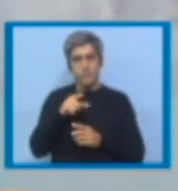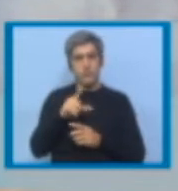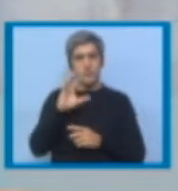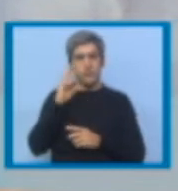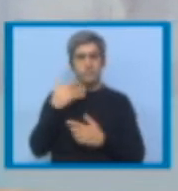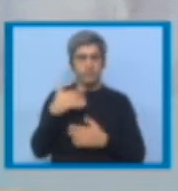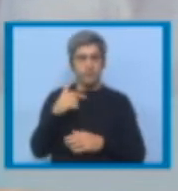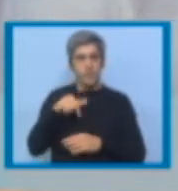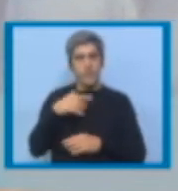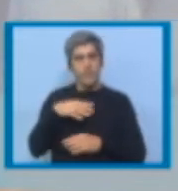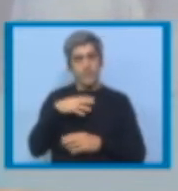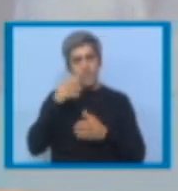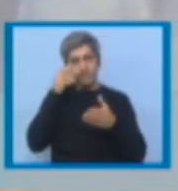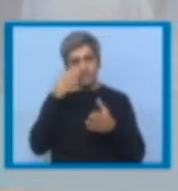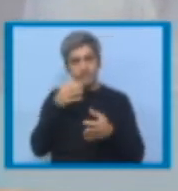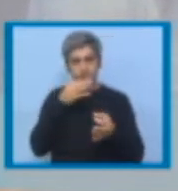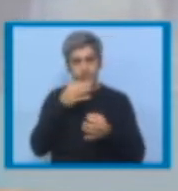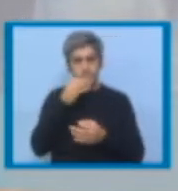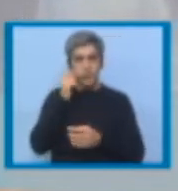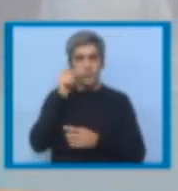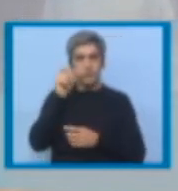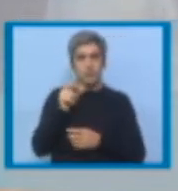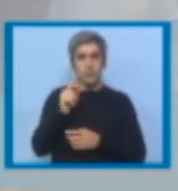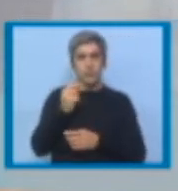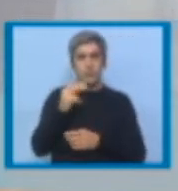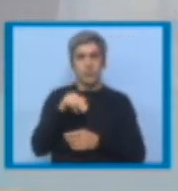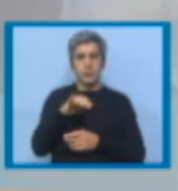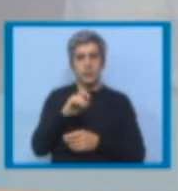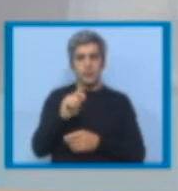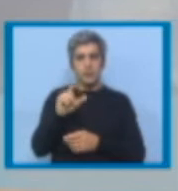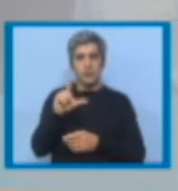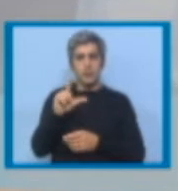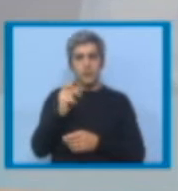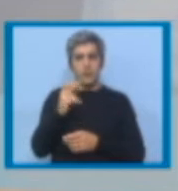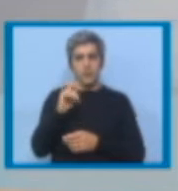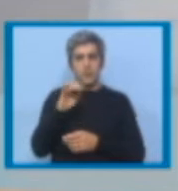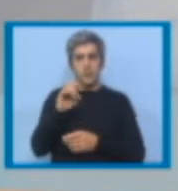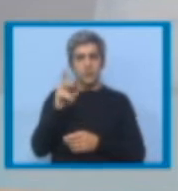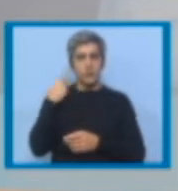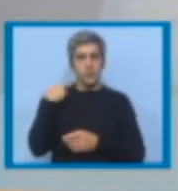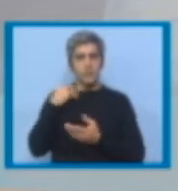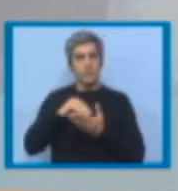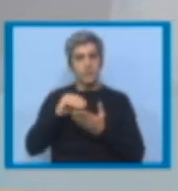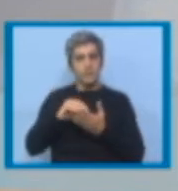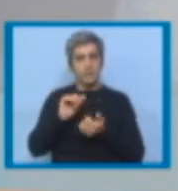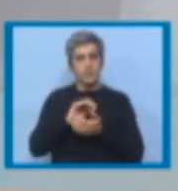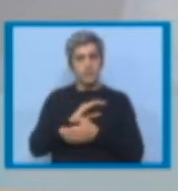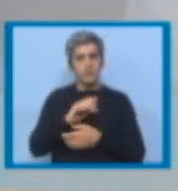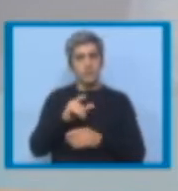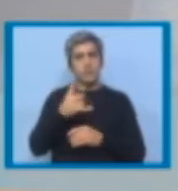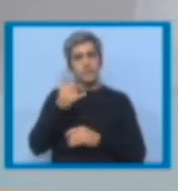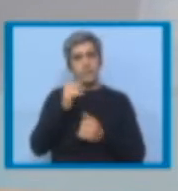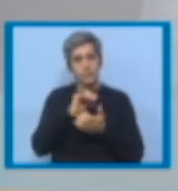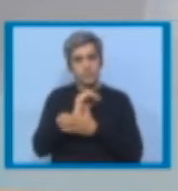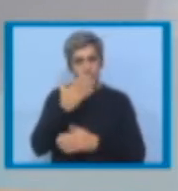que queremos hoje olhar com Eunice Lourenço, que é chefe de redação da Rádio Renascença. Será logo após os temas